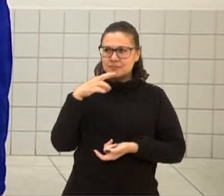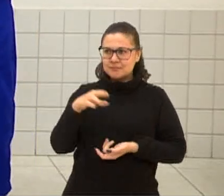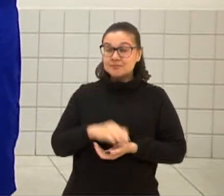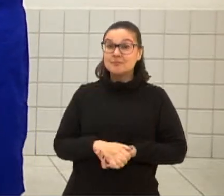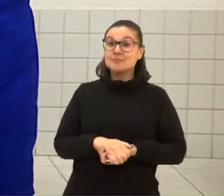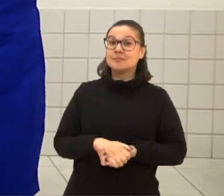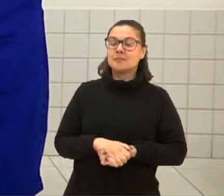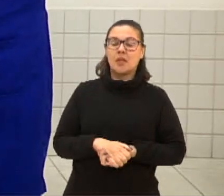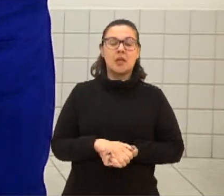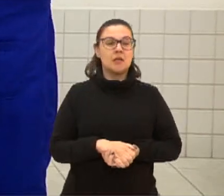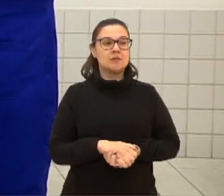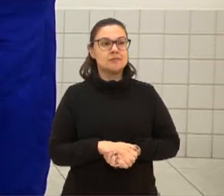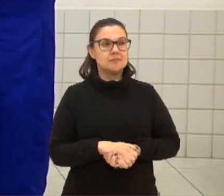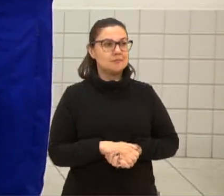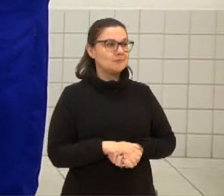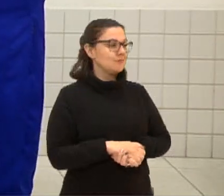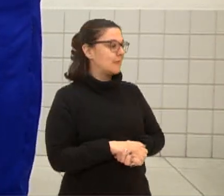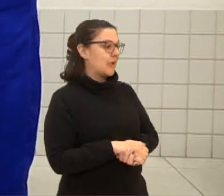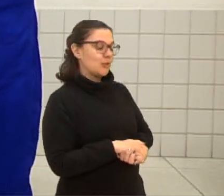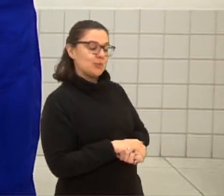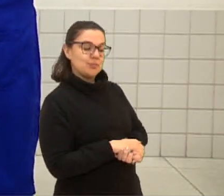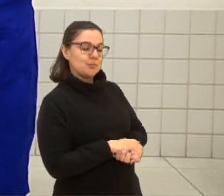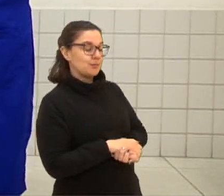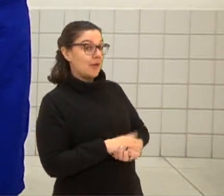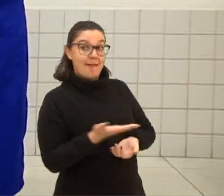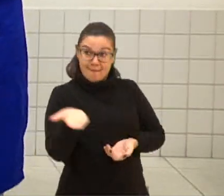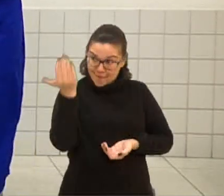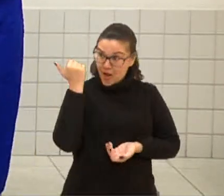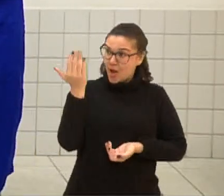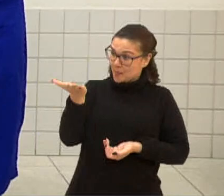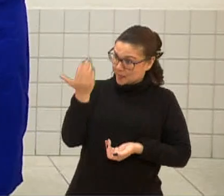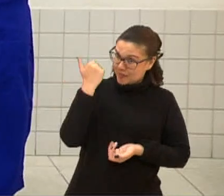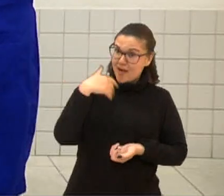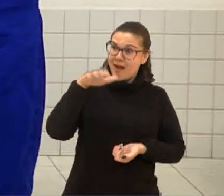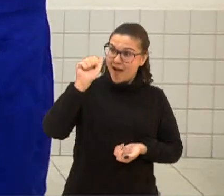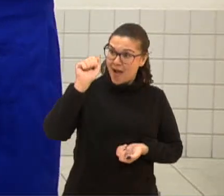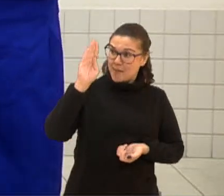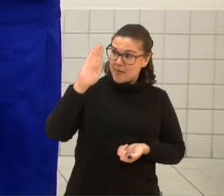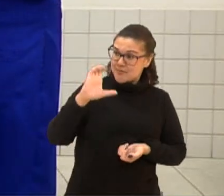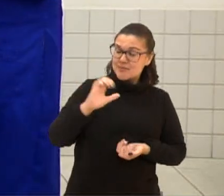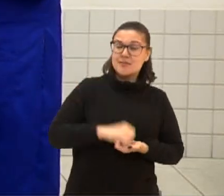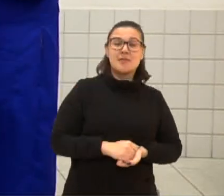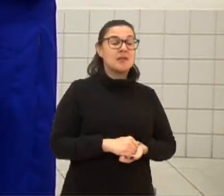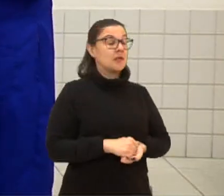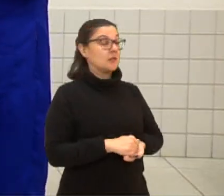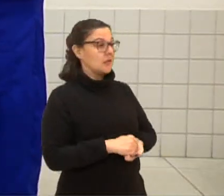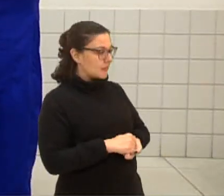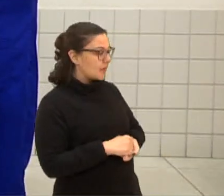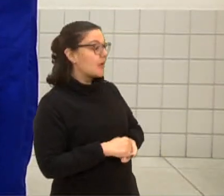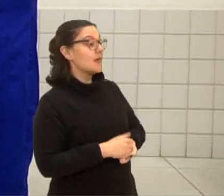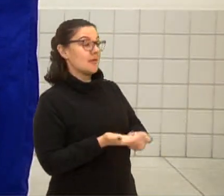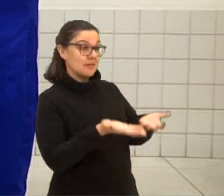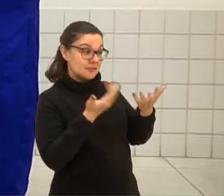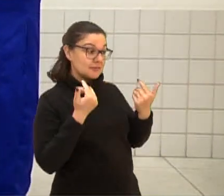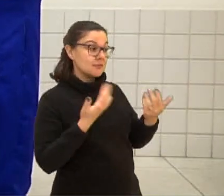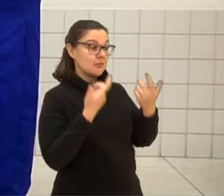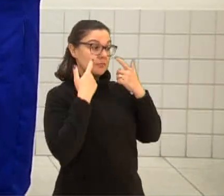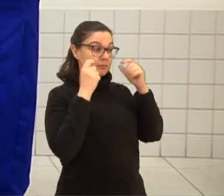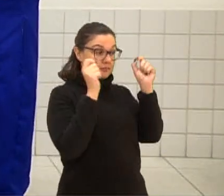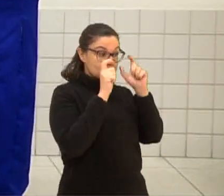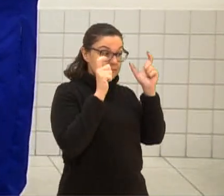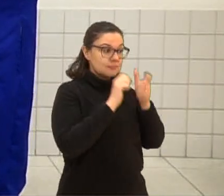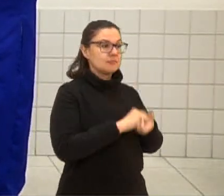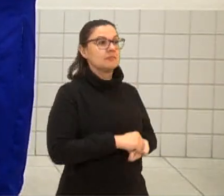aí, Bruno? Não. Vamos lá, galera. Olha, letra A, B ou C? Gente, tem que prestar